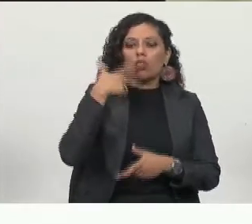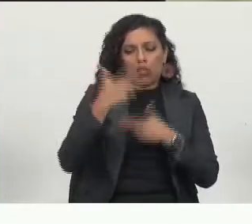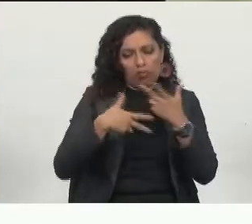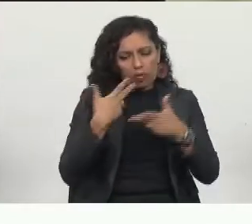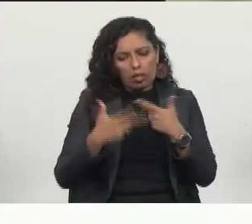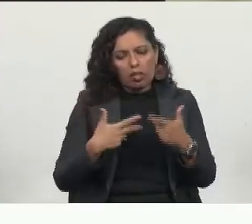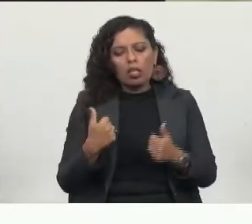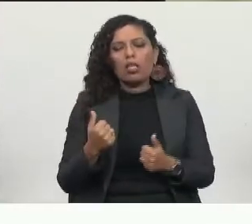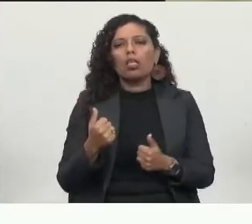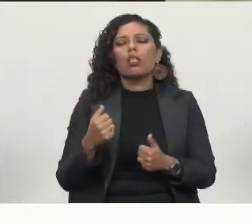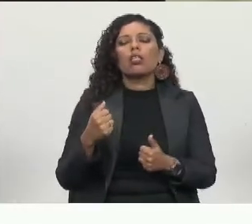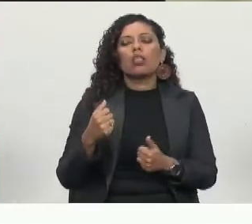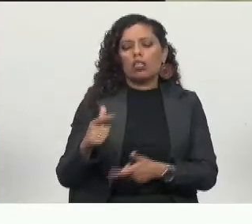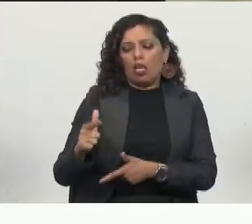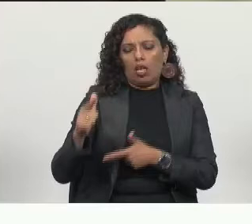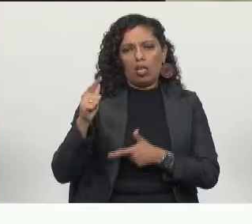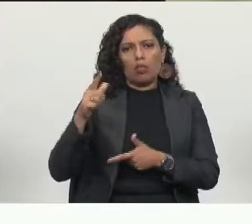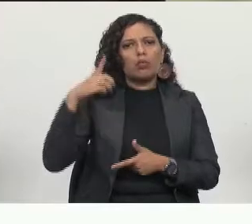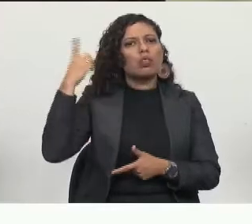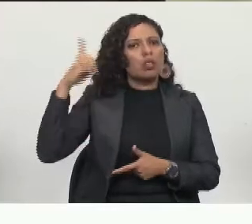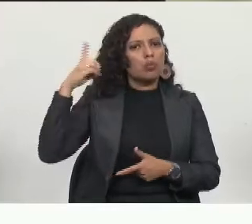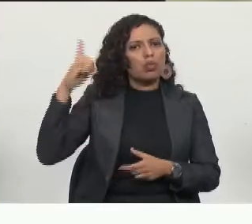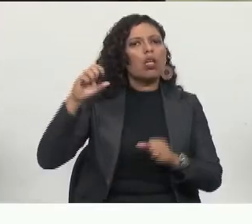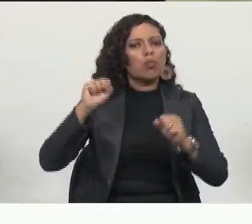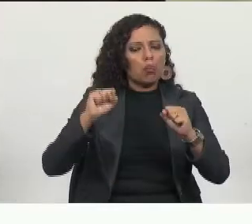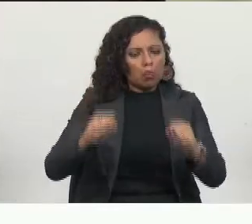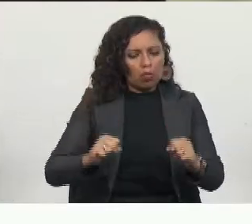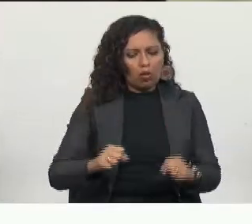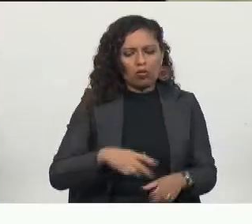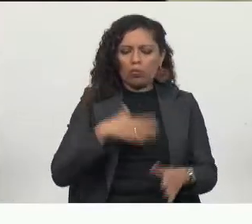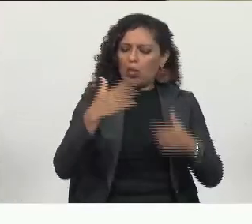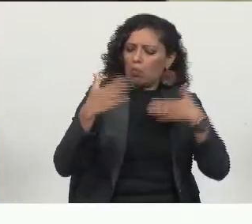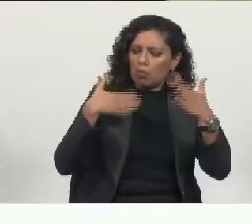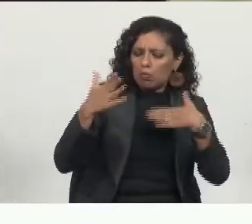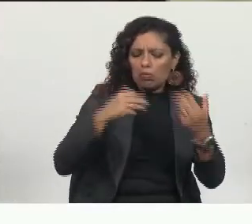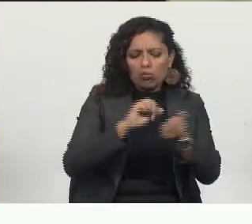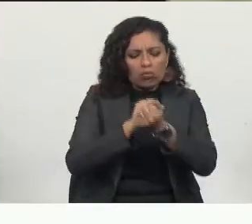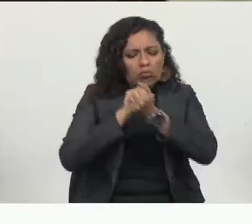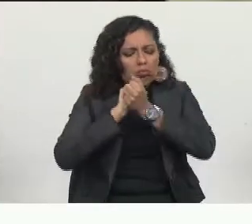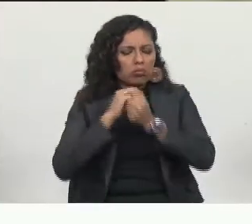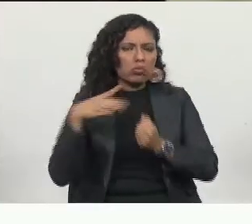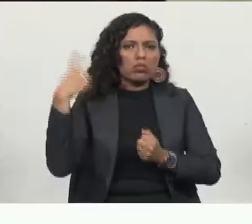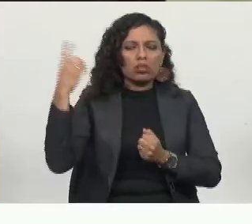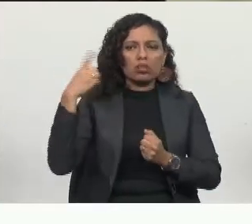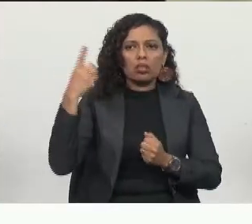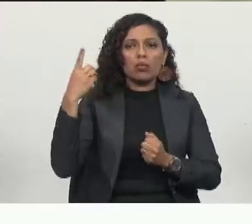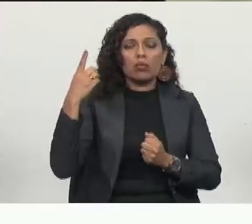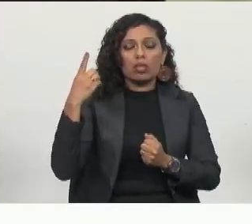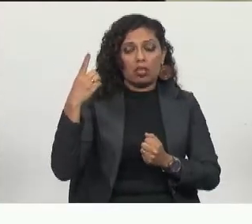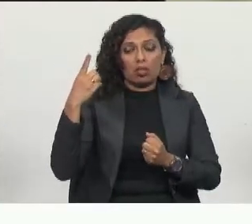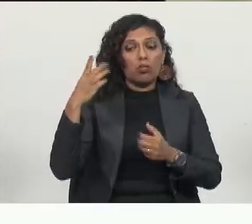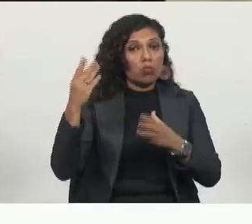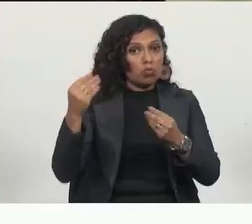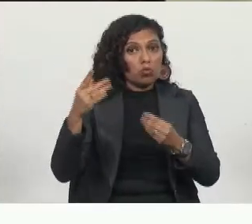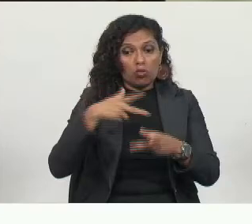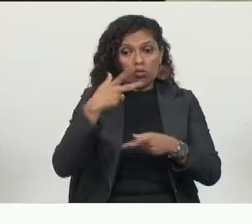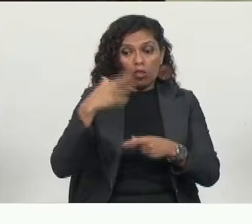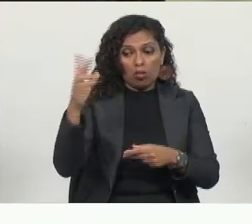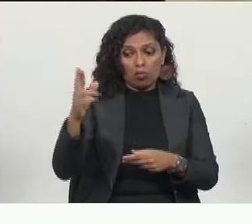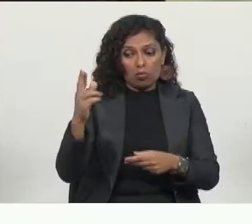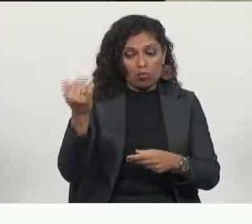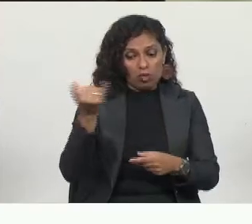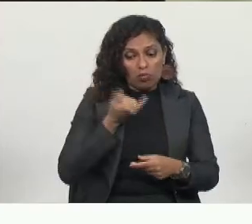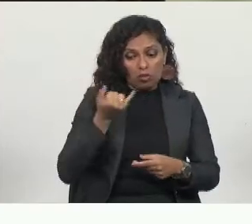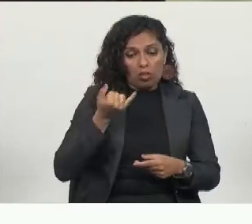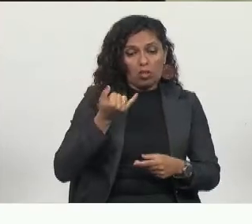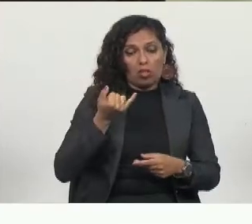para os deputados estaduais. Conversei com vários deputados estaduais que relatam a mim as ameaças que